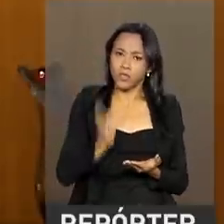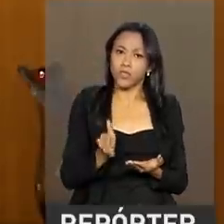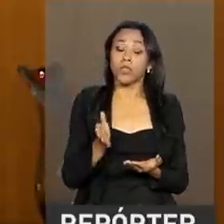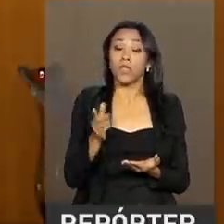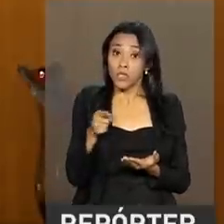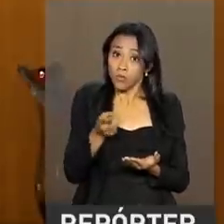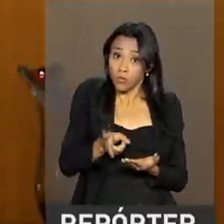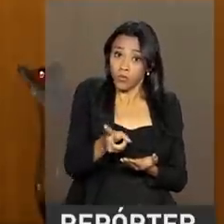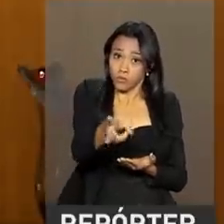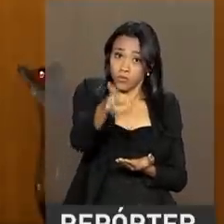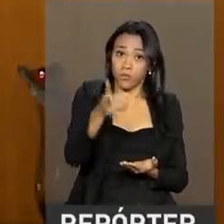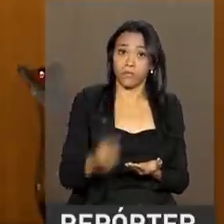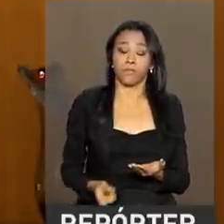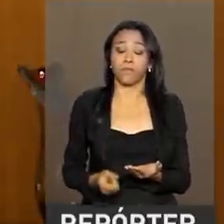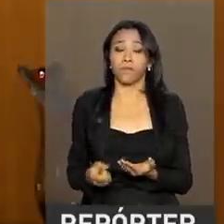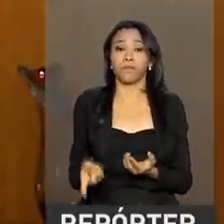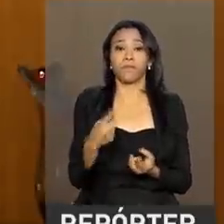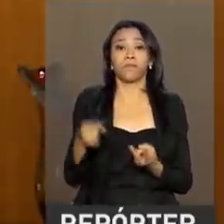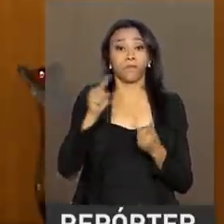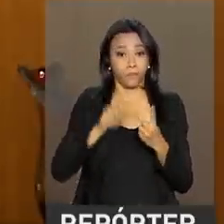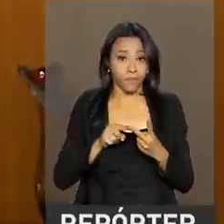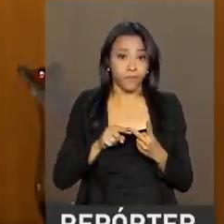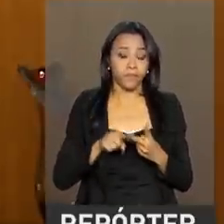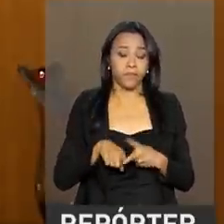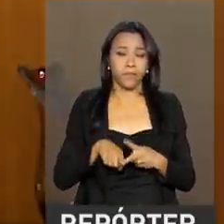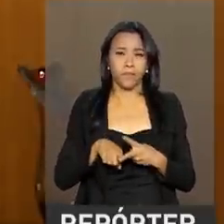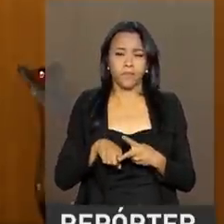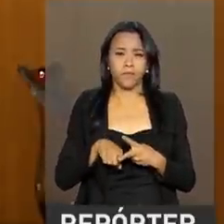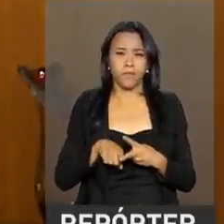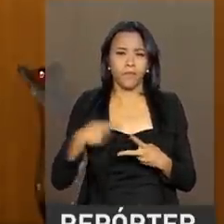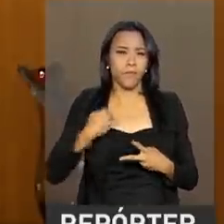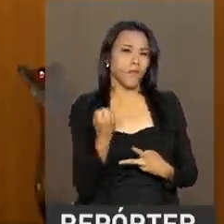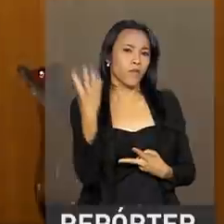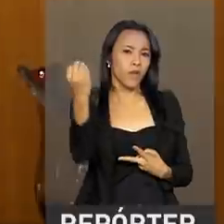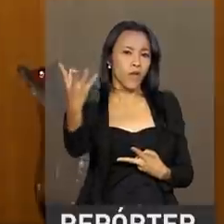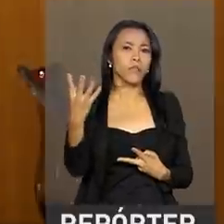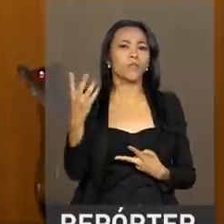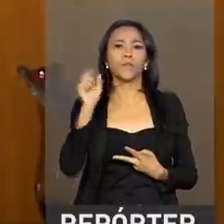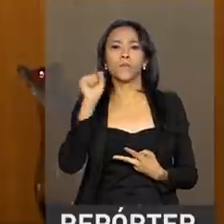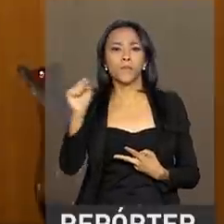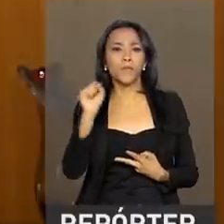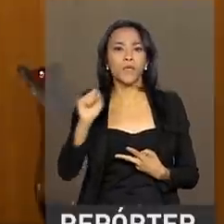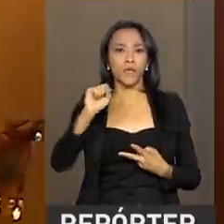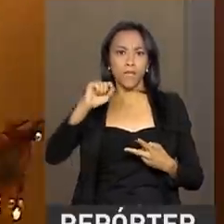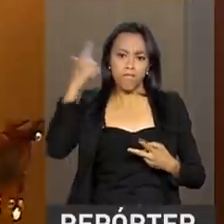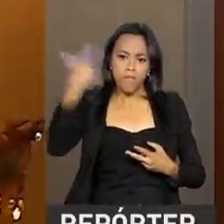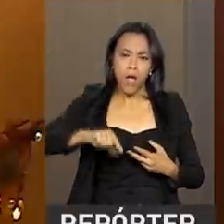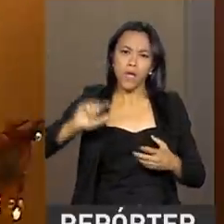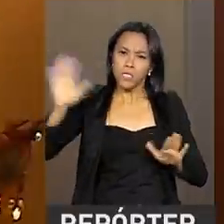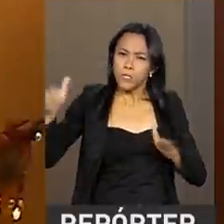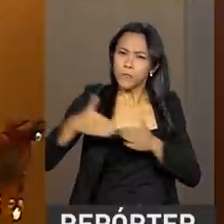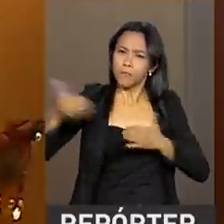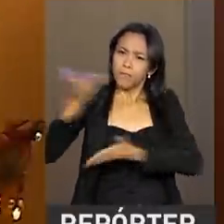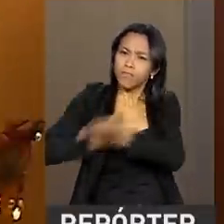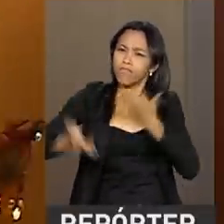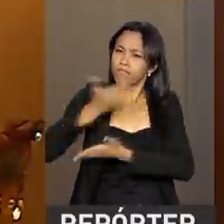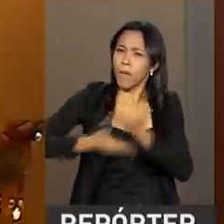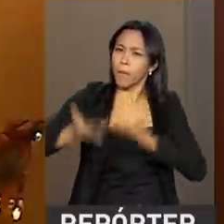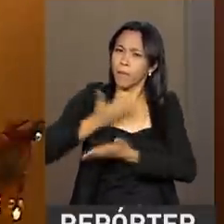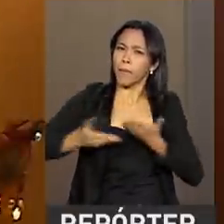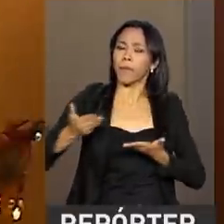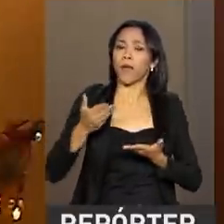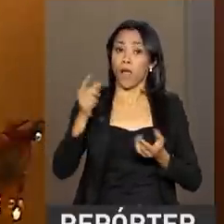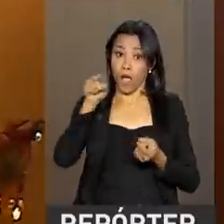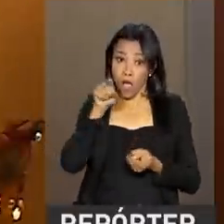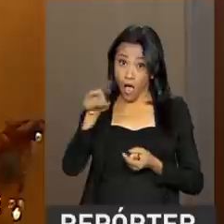precisa ser mantido em segundo lugar viajo para ampliar nossas relações a china poderá ser